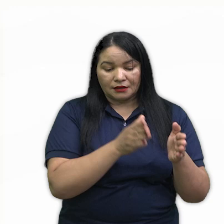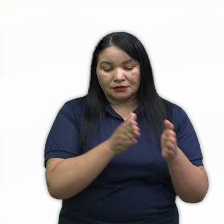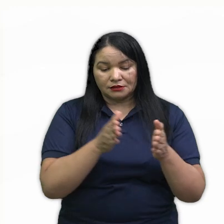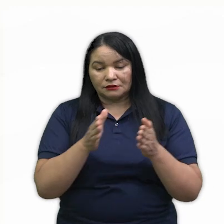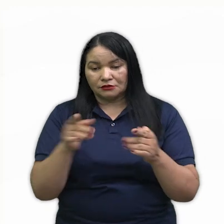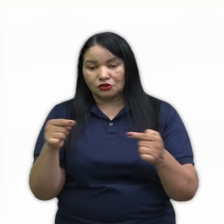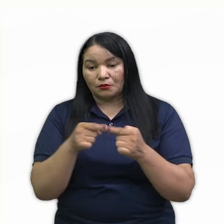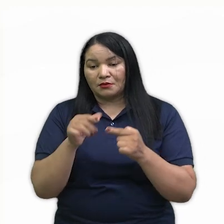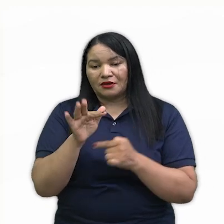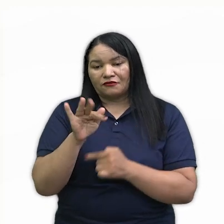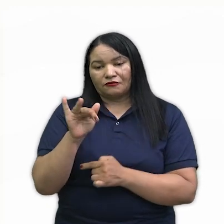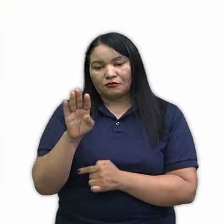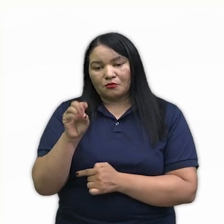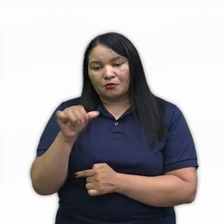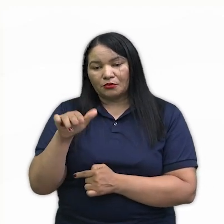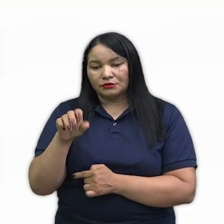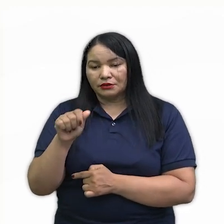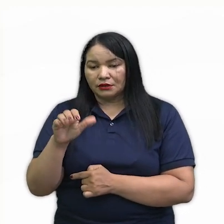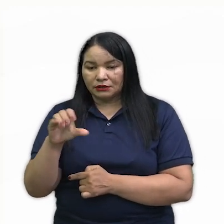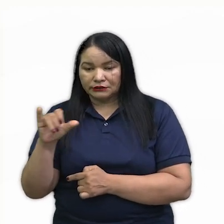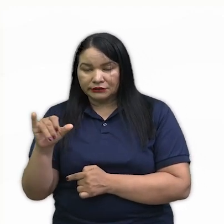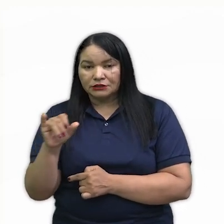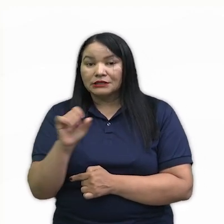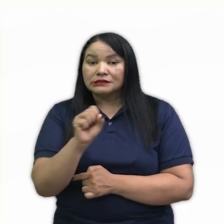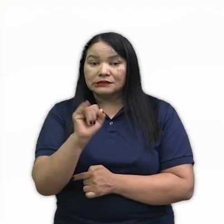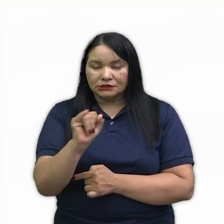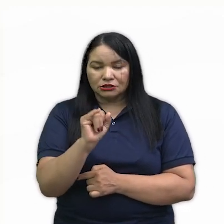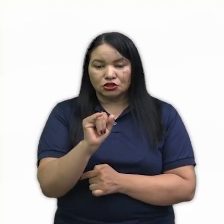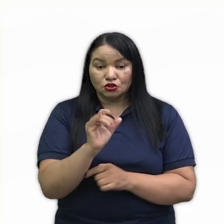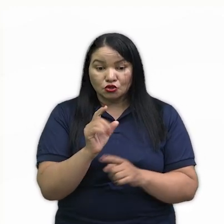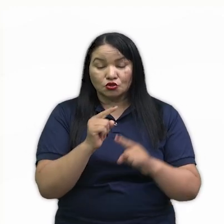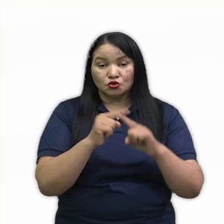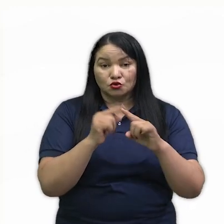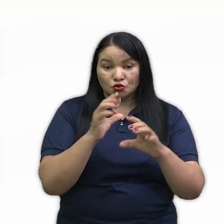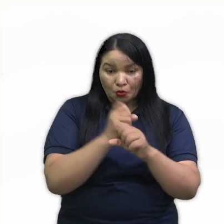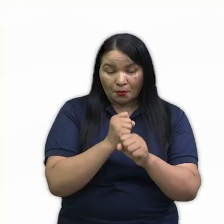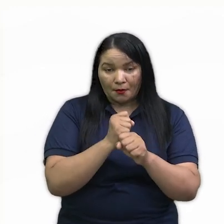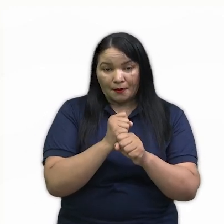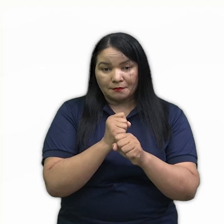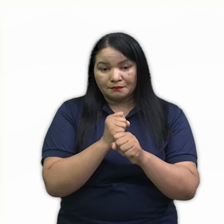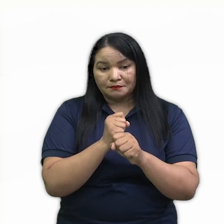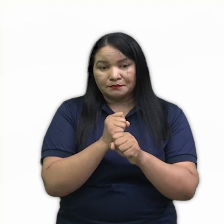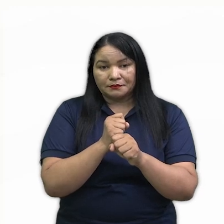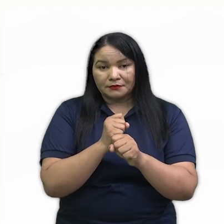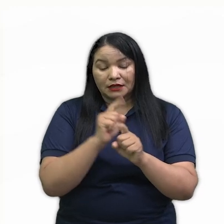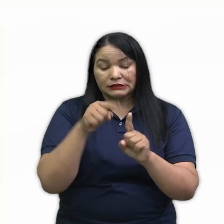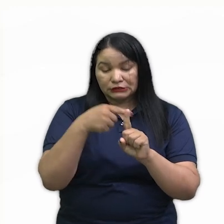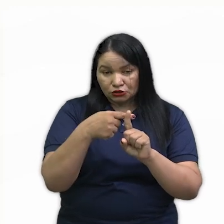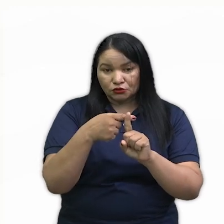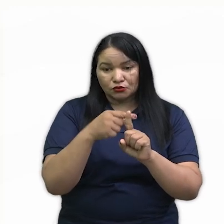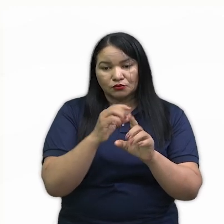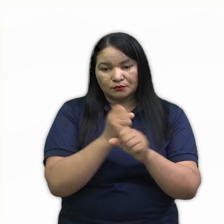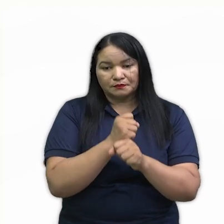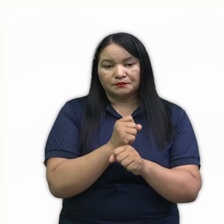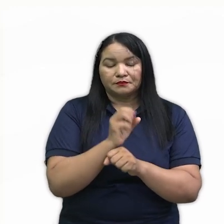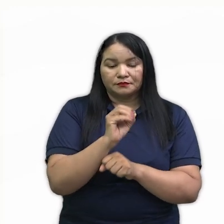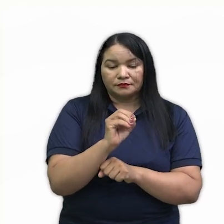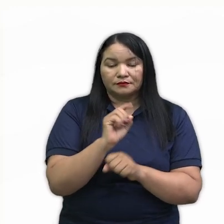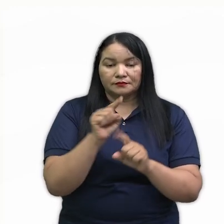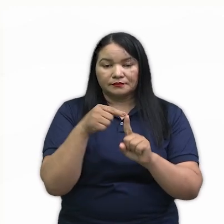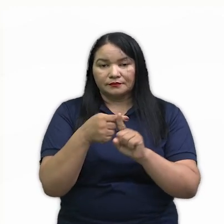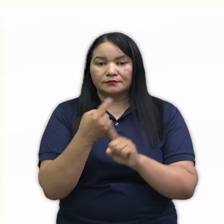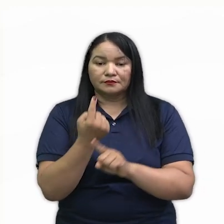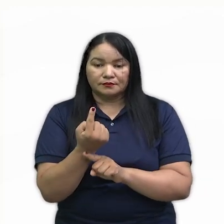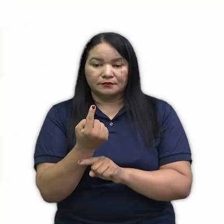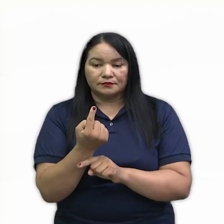eu somo 0 mais 1, quando eu somo os dois últimos, tá? Somei aqui, 0 mais